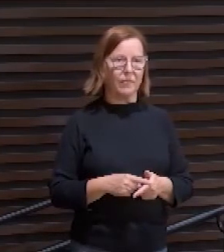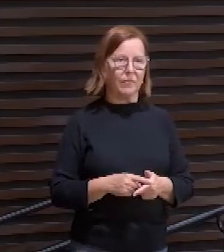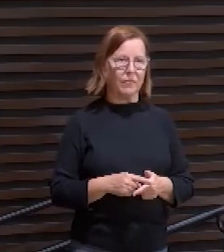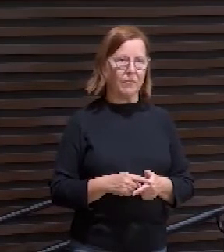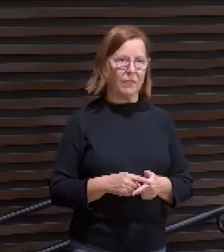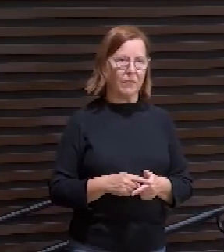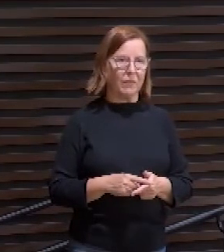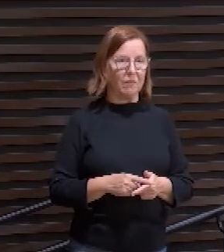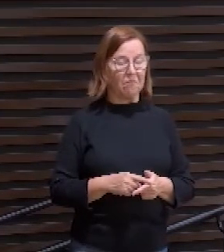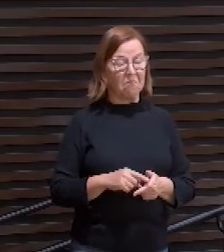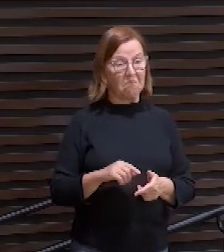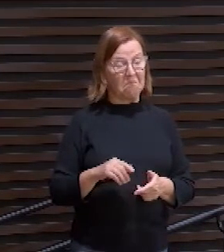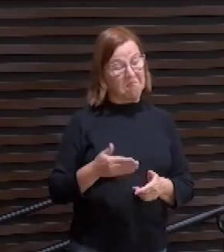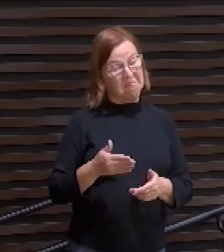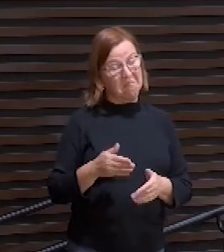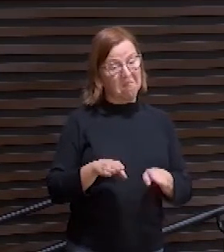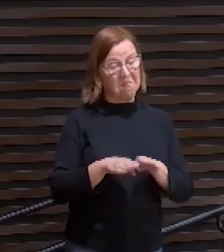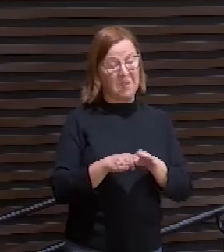família,